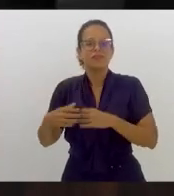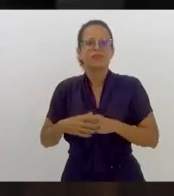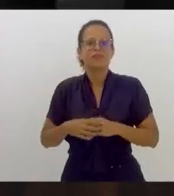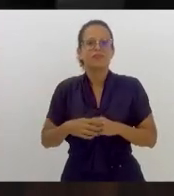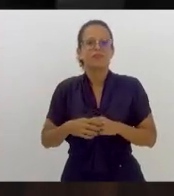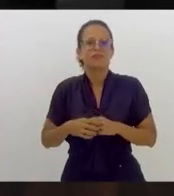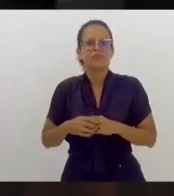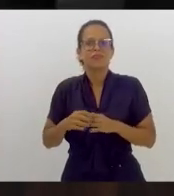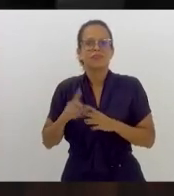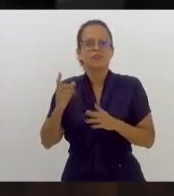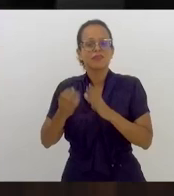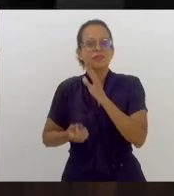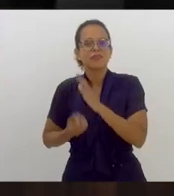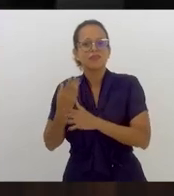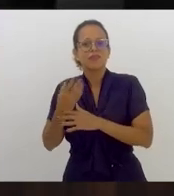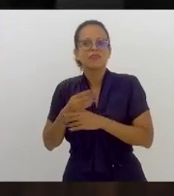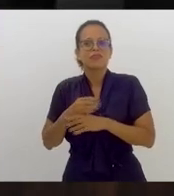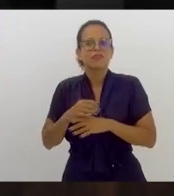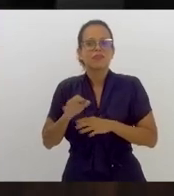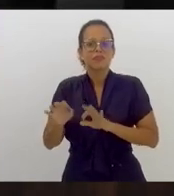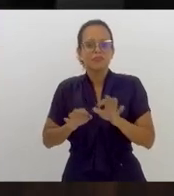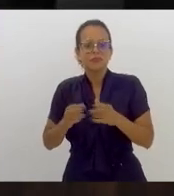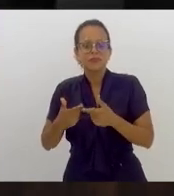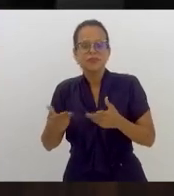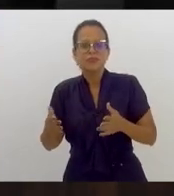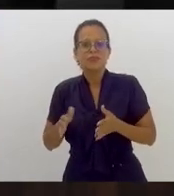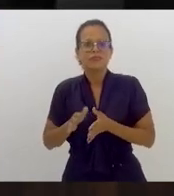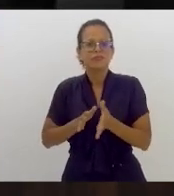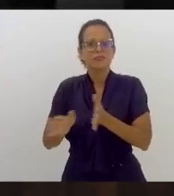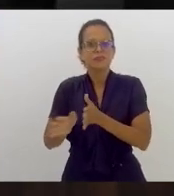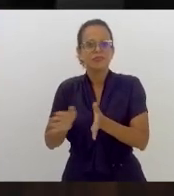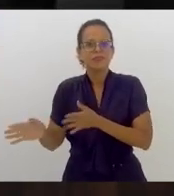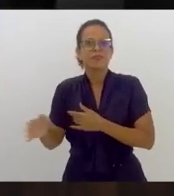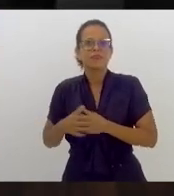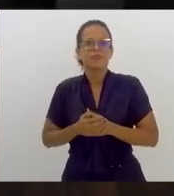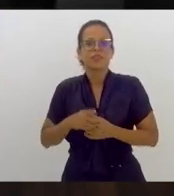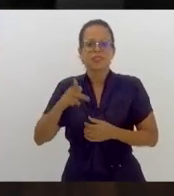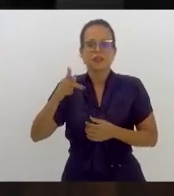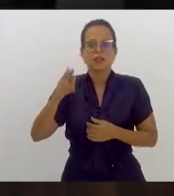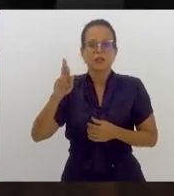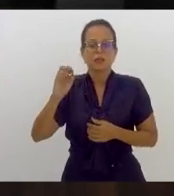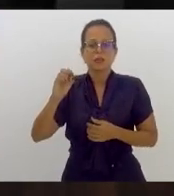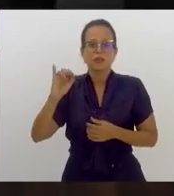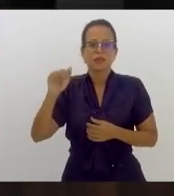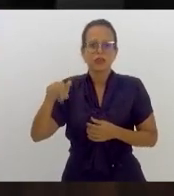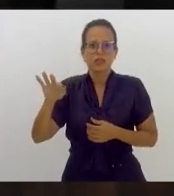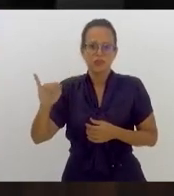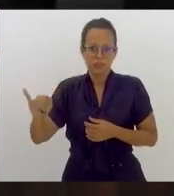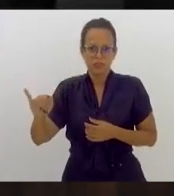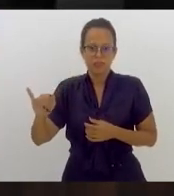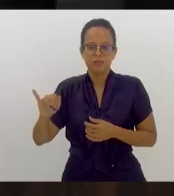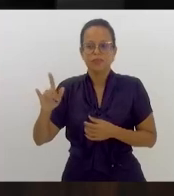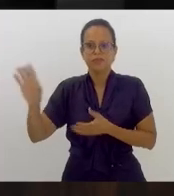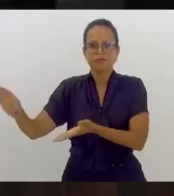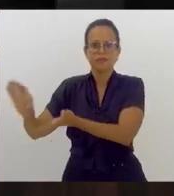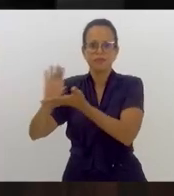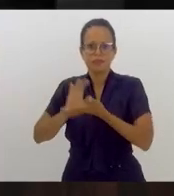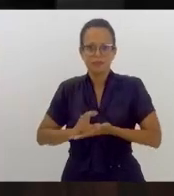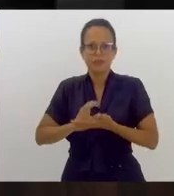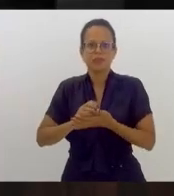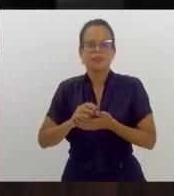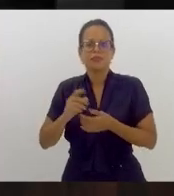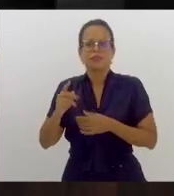cria o programa de viabilização do investimento local e ampliado PROINVI, com os recursos do Fundo de Recuperação Econômica dos